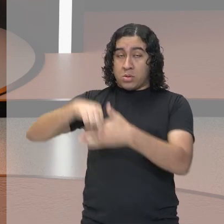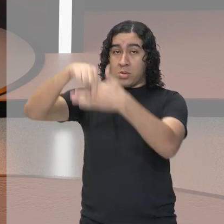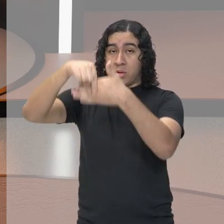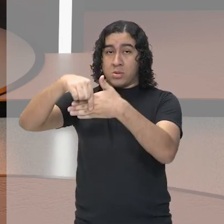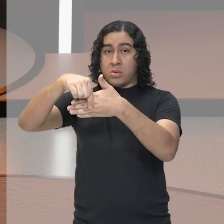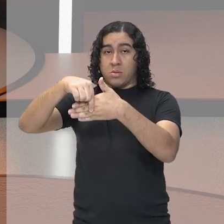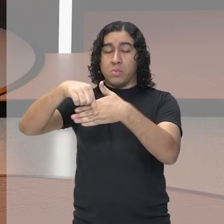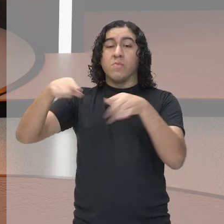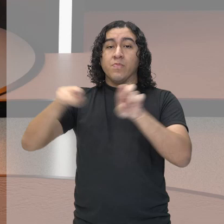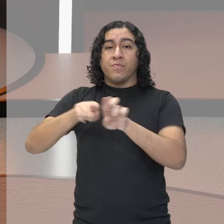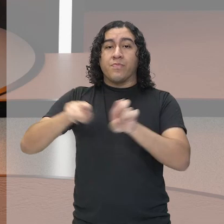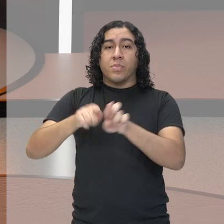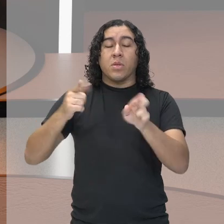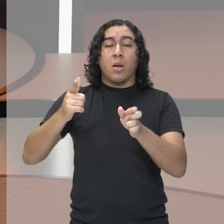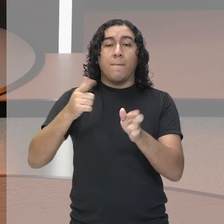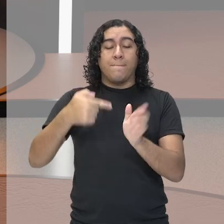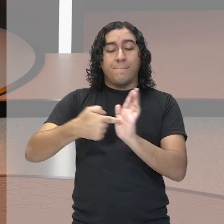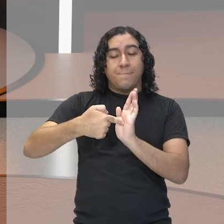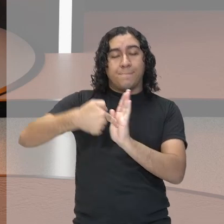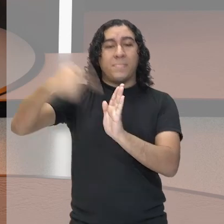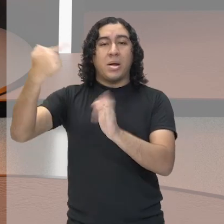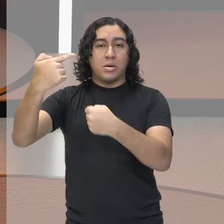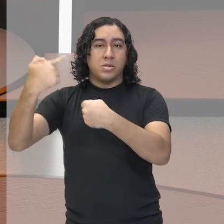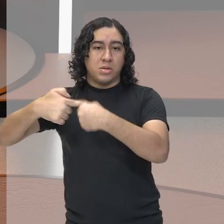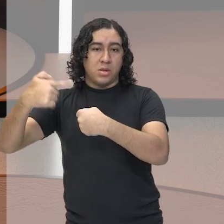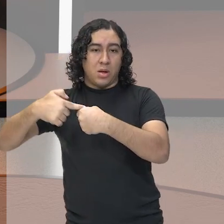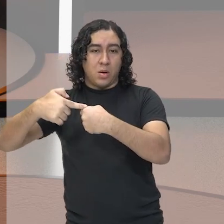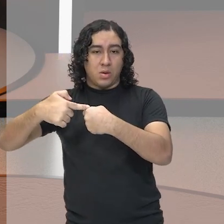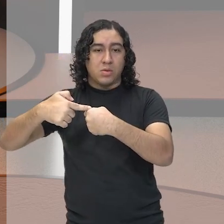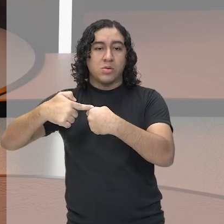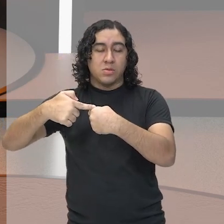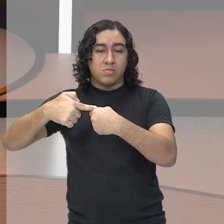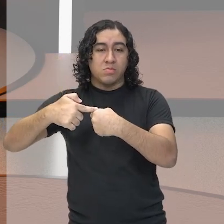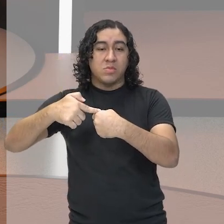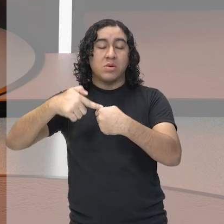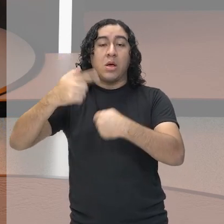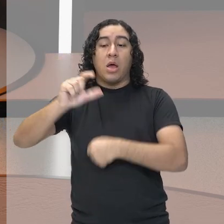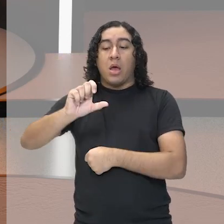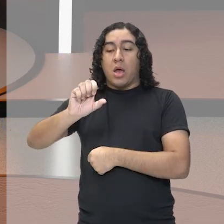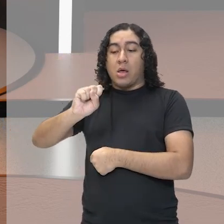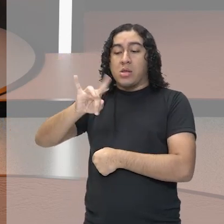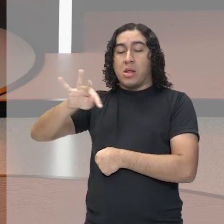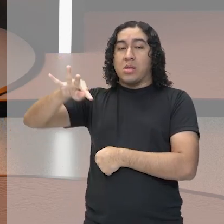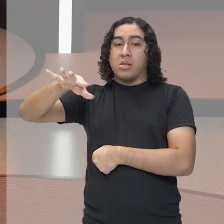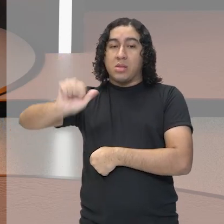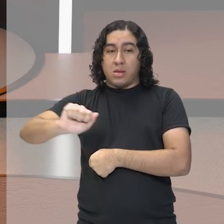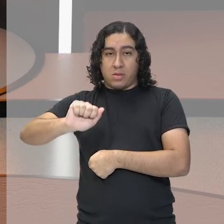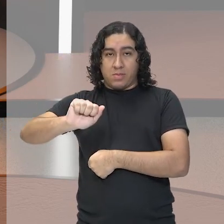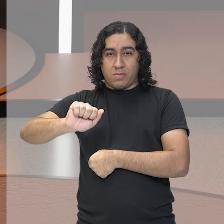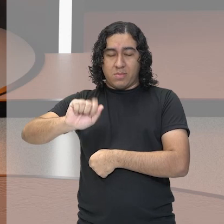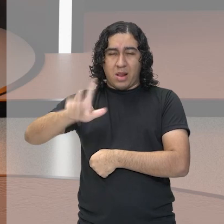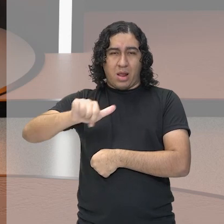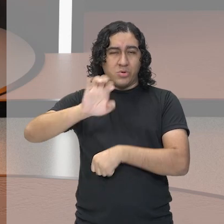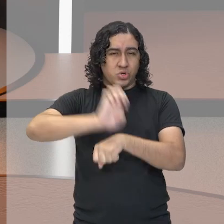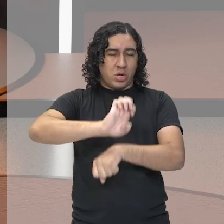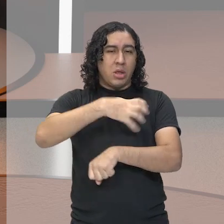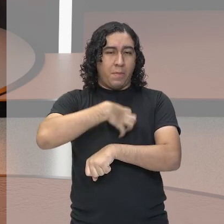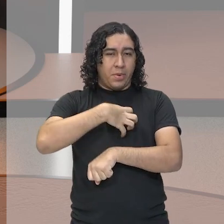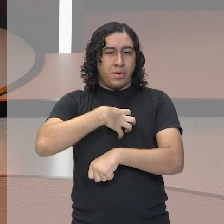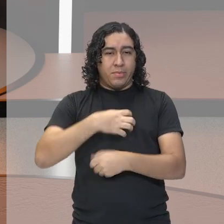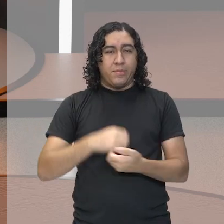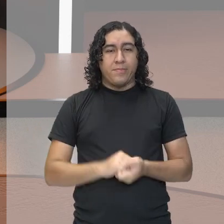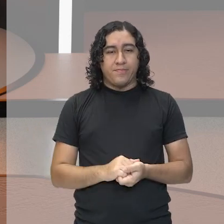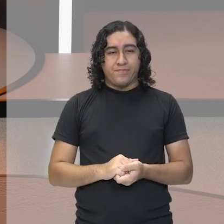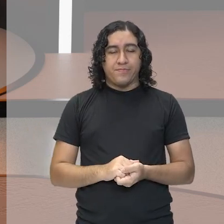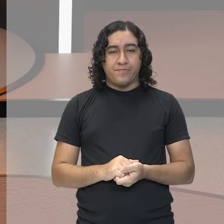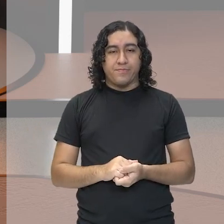messiânicos e fundador da Cidade Santa no Arraial de Canudos, lá no sertão da Bahia, né? Conselheiro, ele